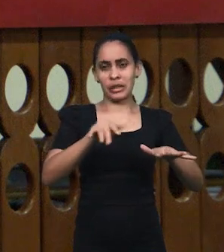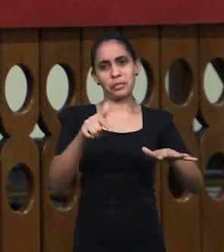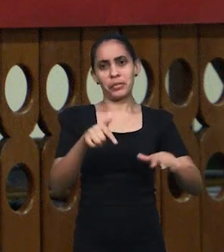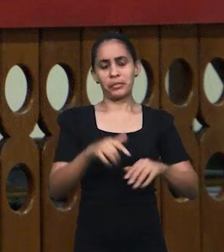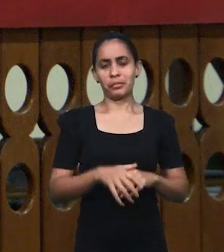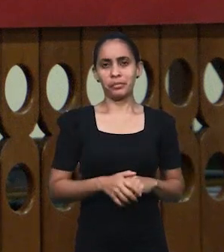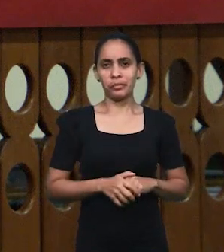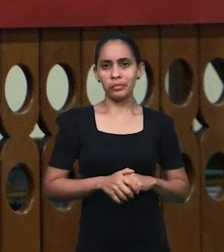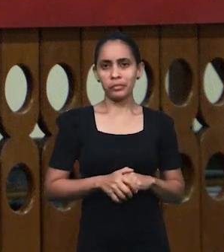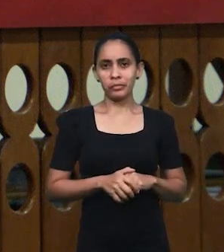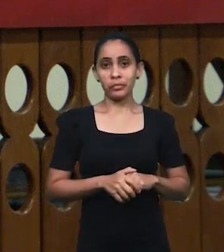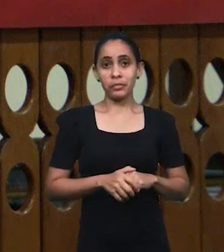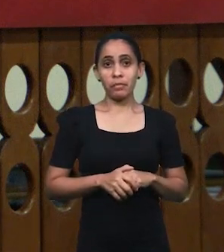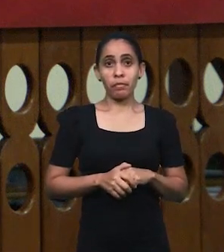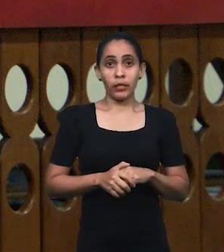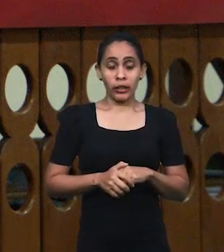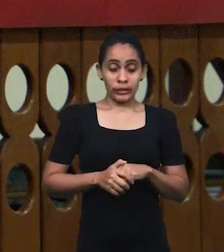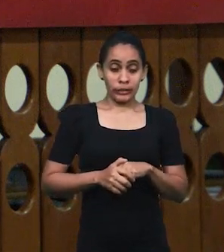Tremer.